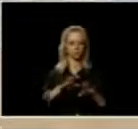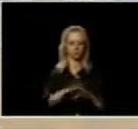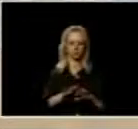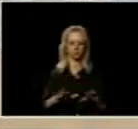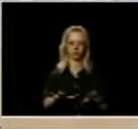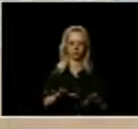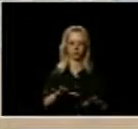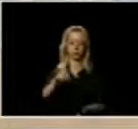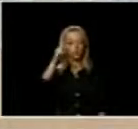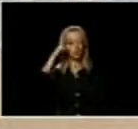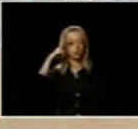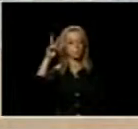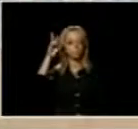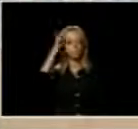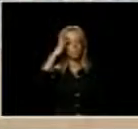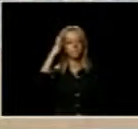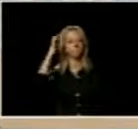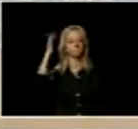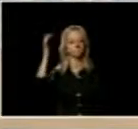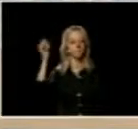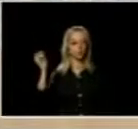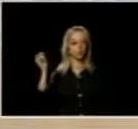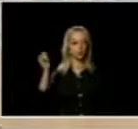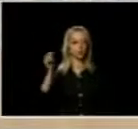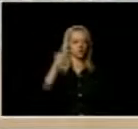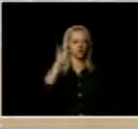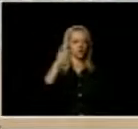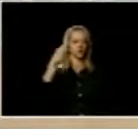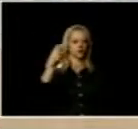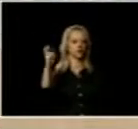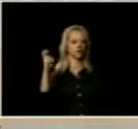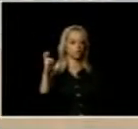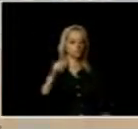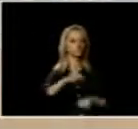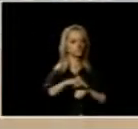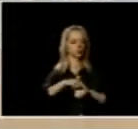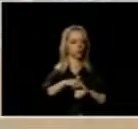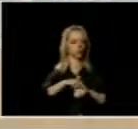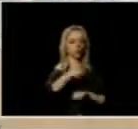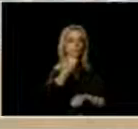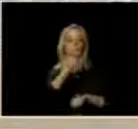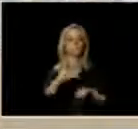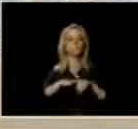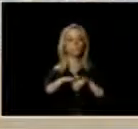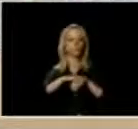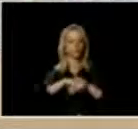amanhã, sessão ordinária às 15 horas. Uma boa noite a todos.